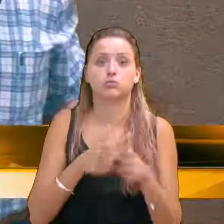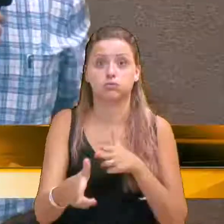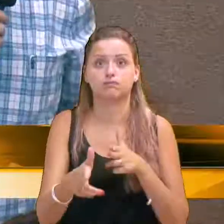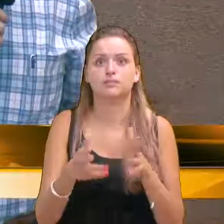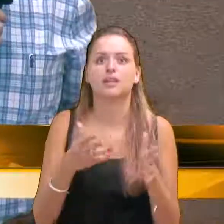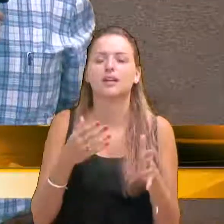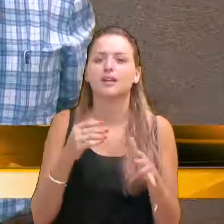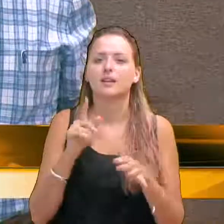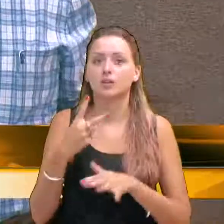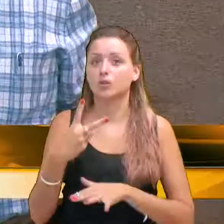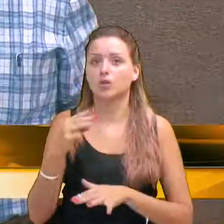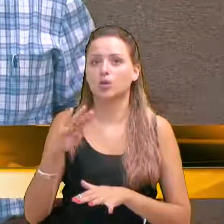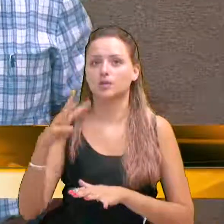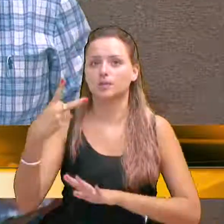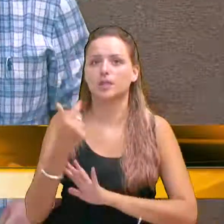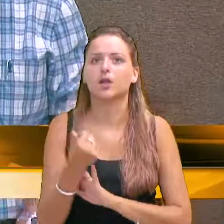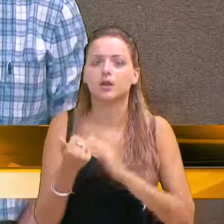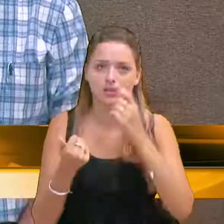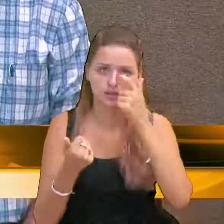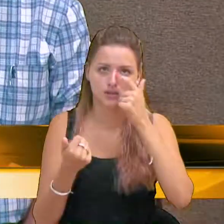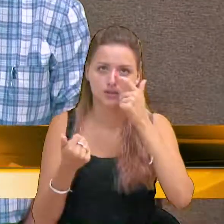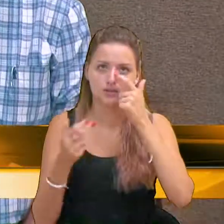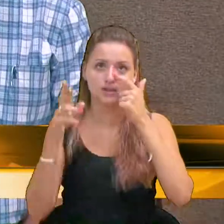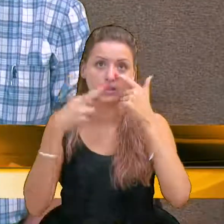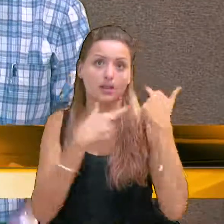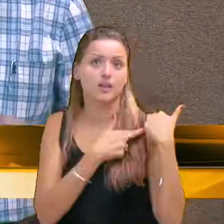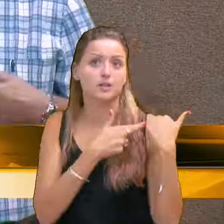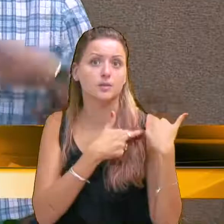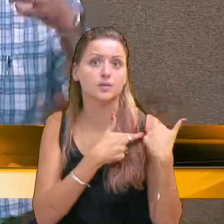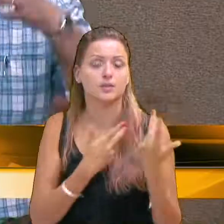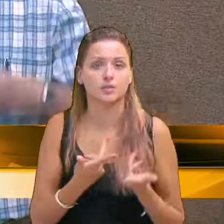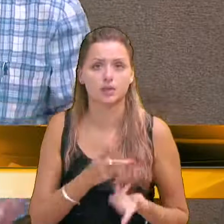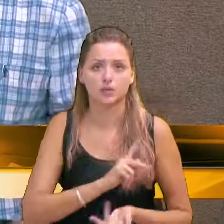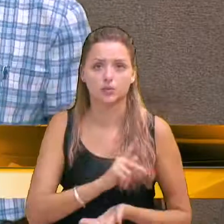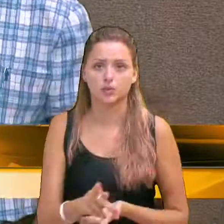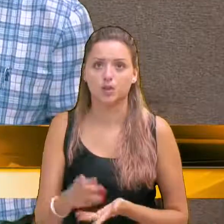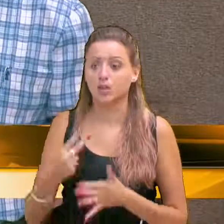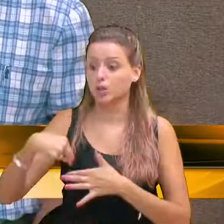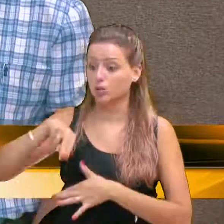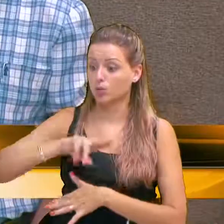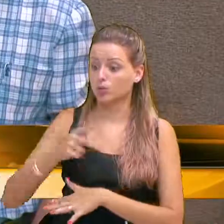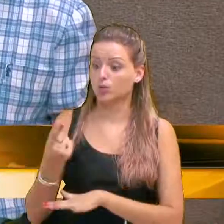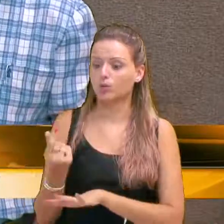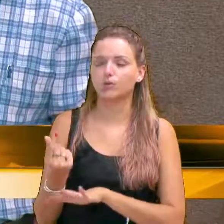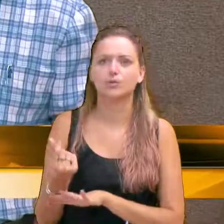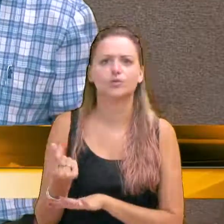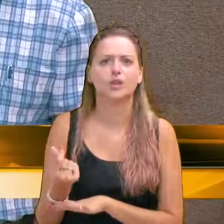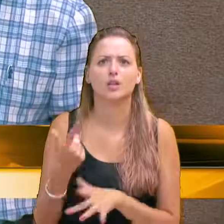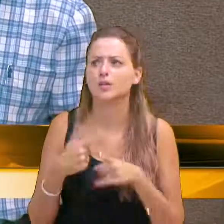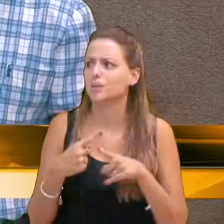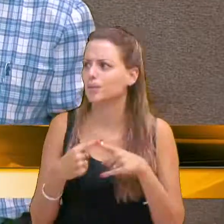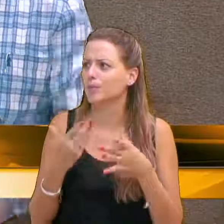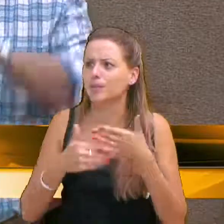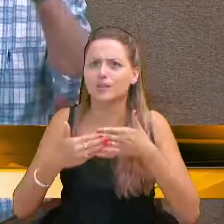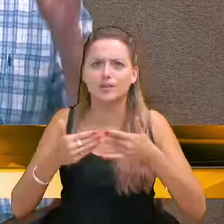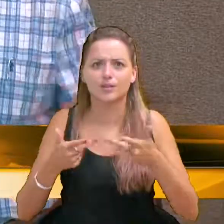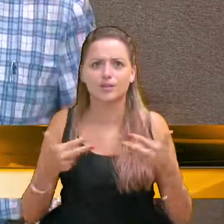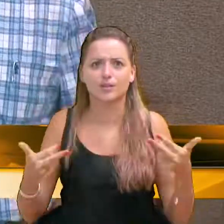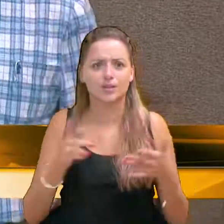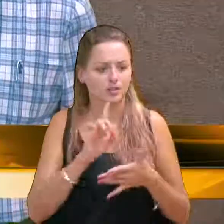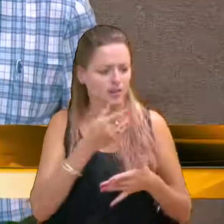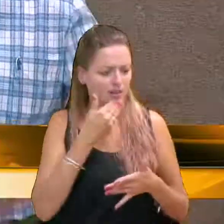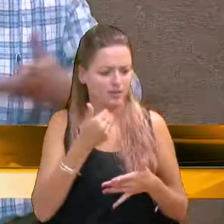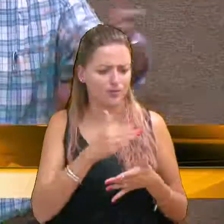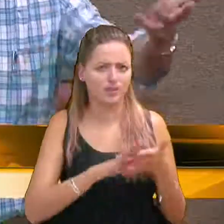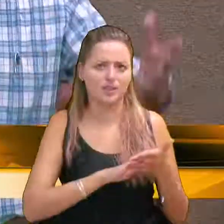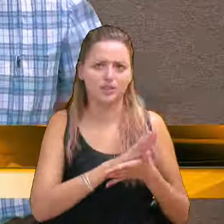bilhões. Onde é que está a responsabilidade de um presidente? Foi nosso dinheiro que foi para lá. Mas por que tudo isso? Para não ganhar